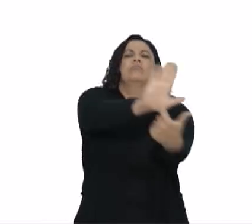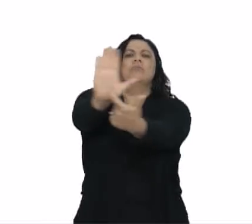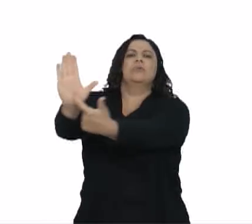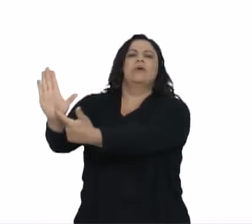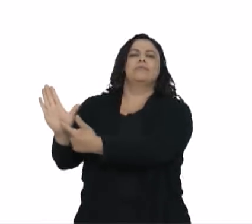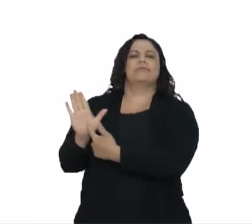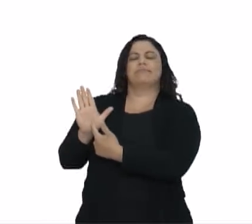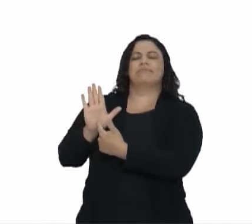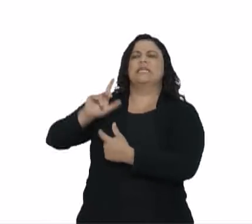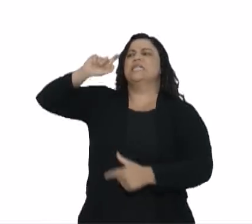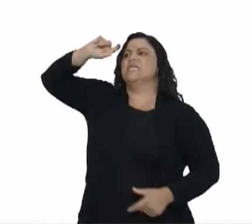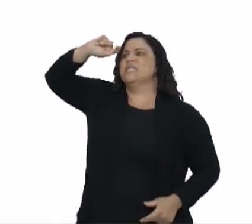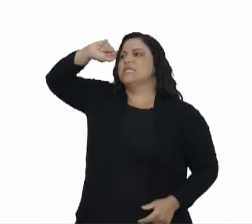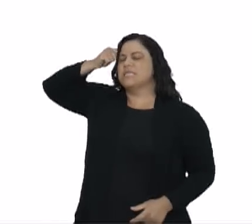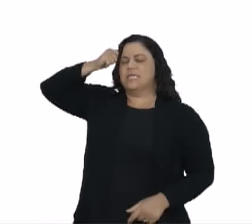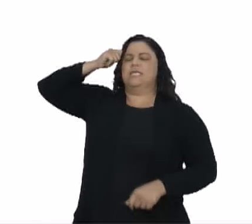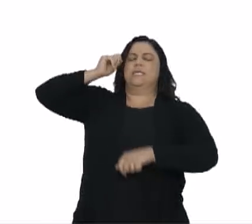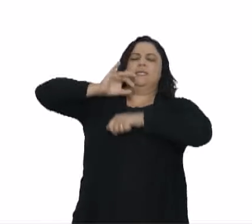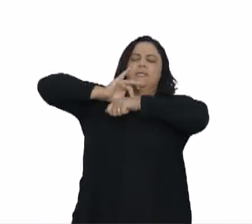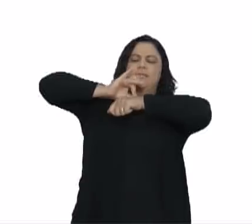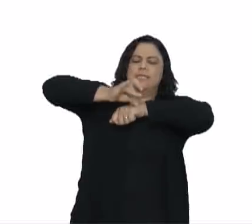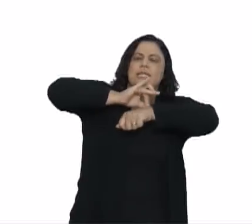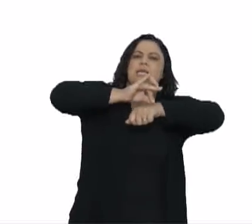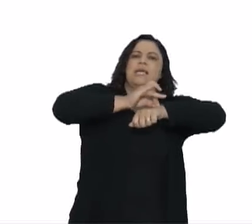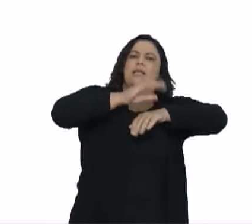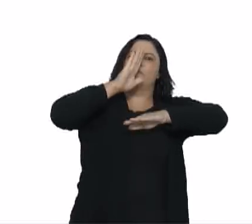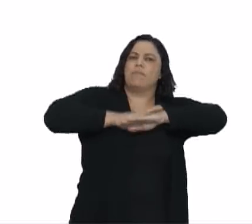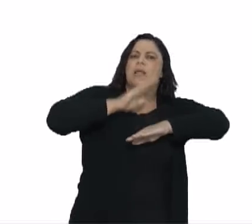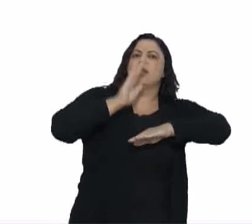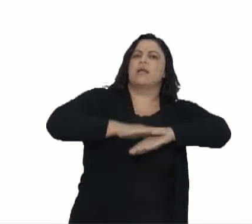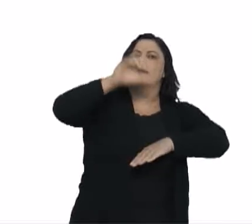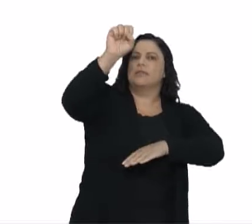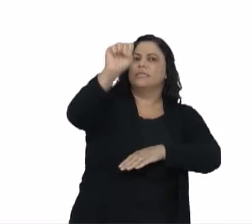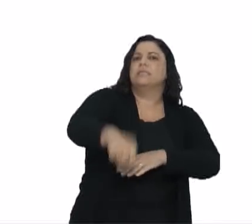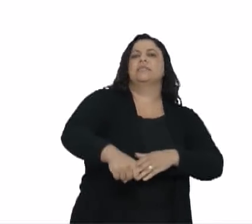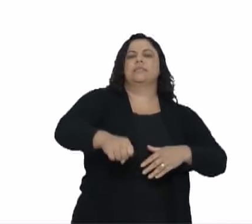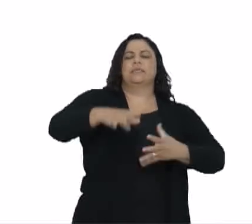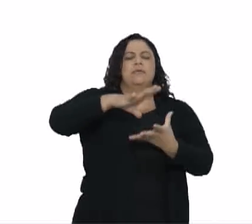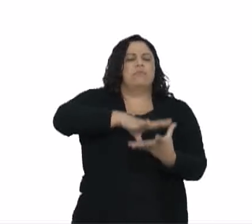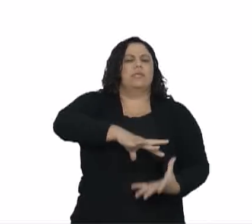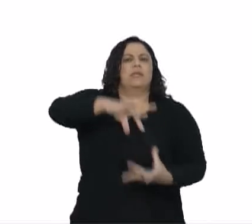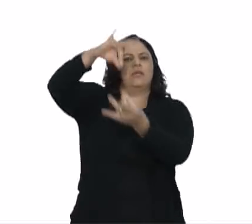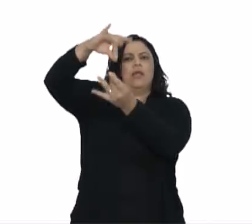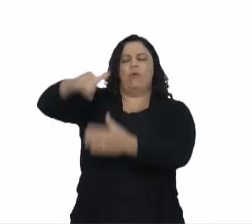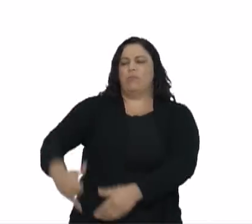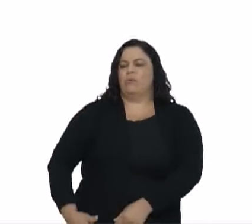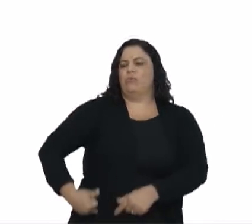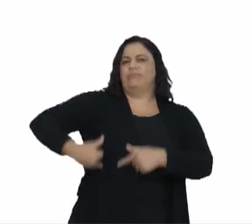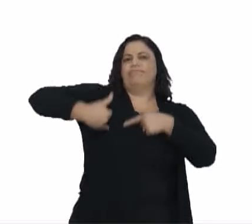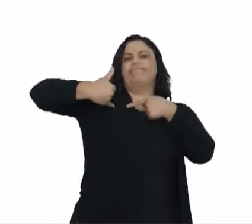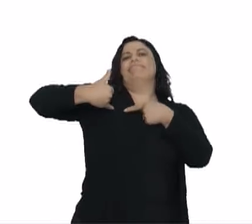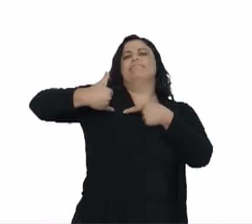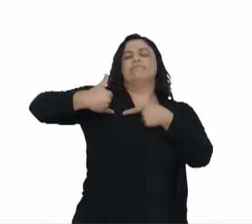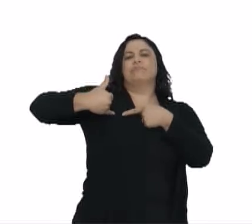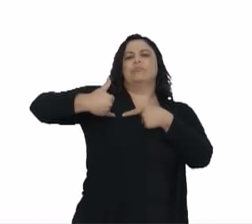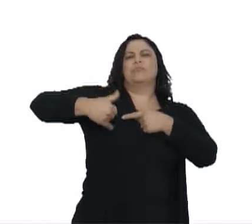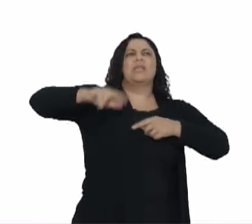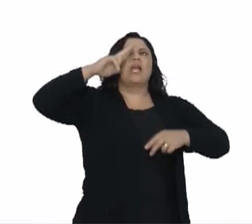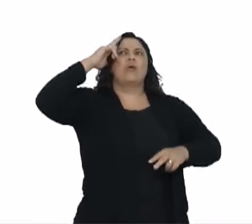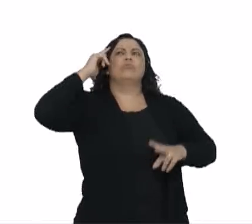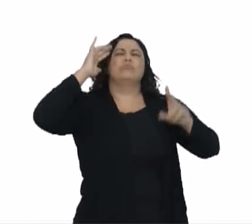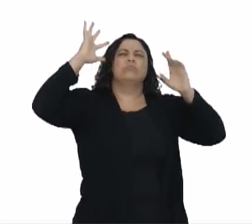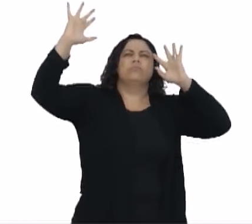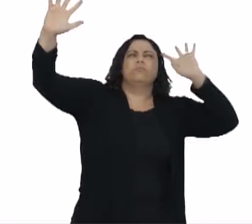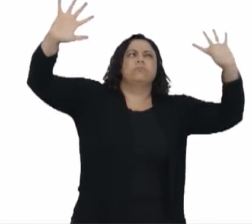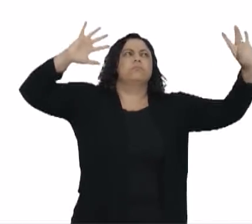pele, sim, senhores, negra minha alma com orgulho. Eu sonho através